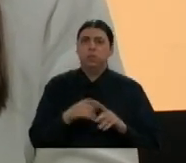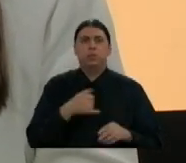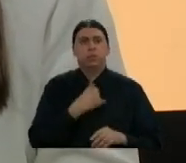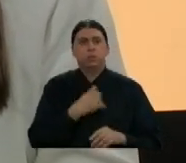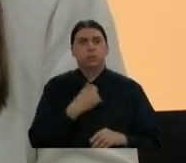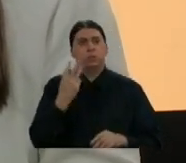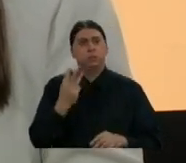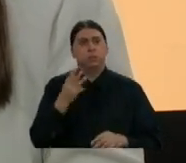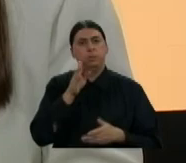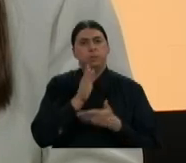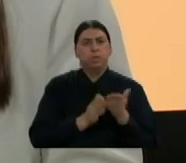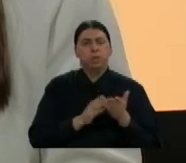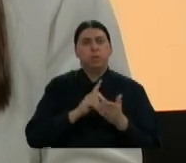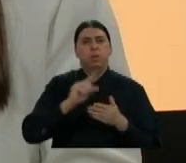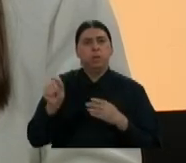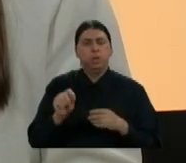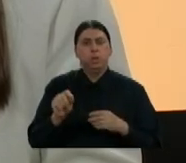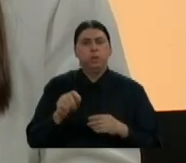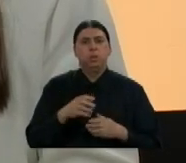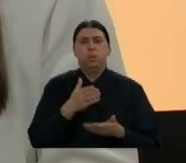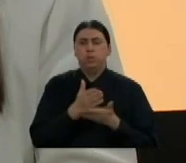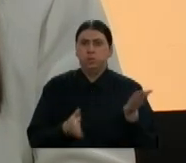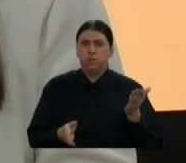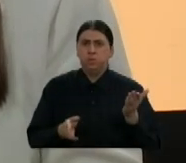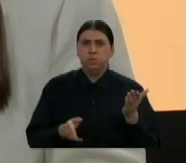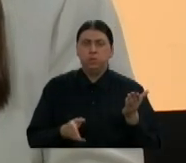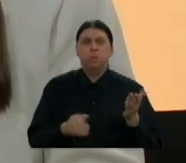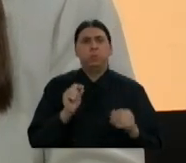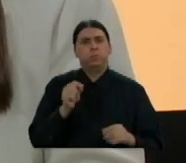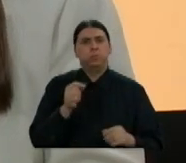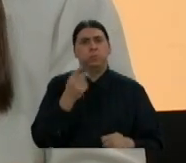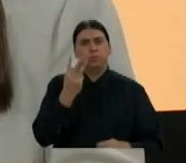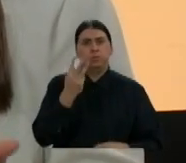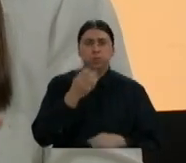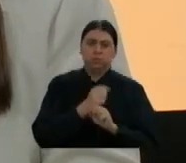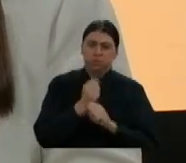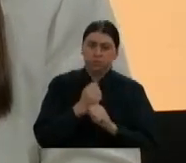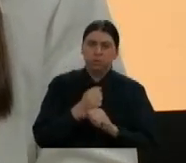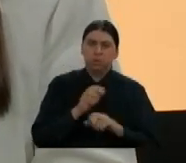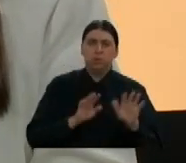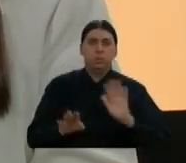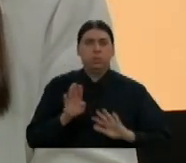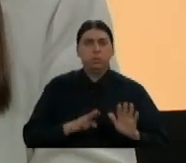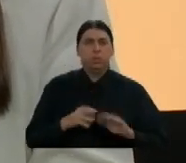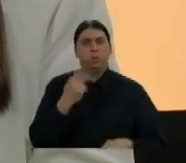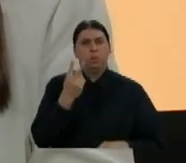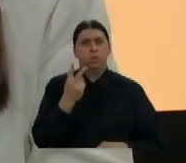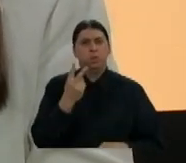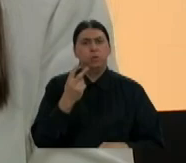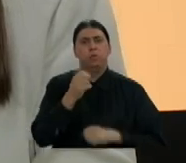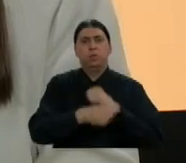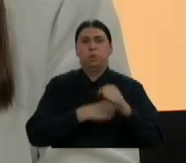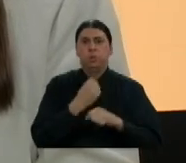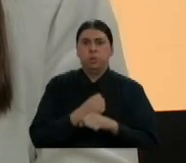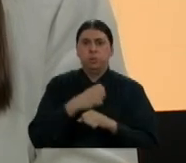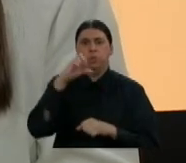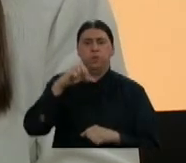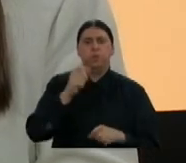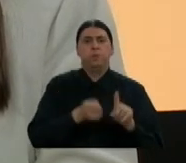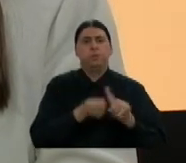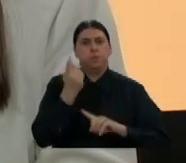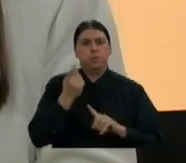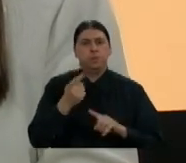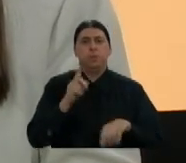meio ou seja eles perderam aí quase treze pb ou três anos a média foi de 2 anos e 9 meses o tempo de